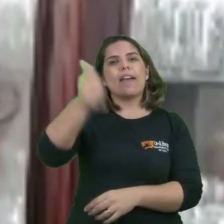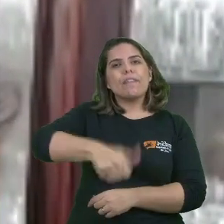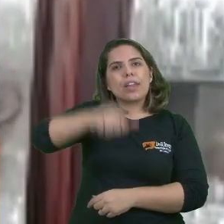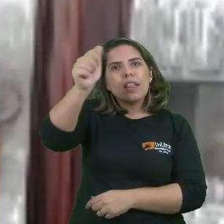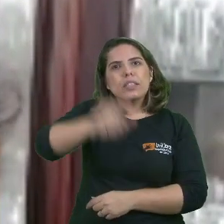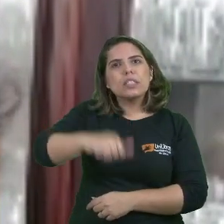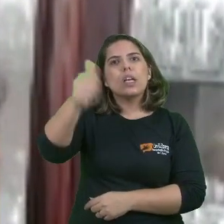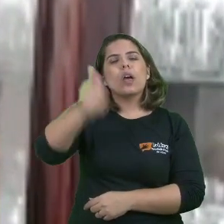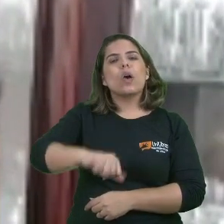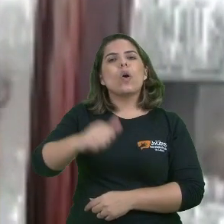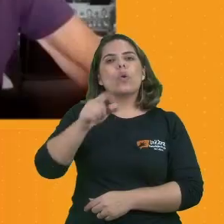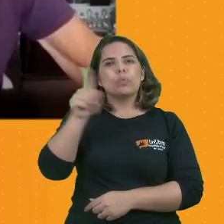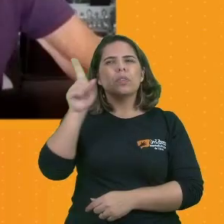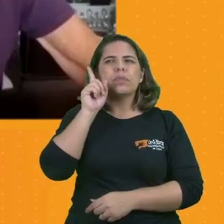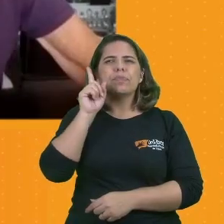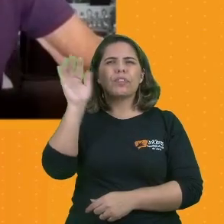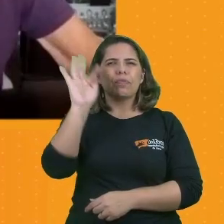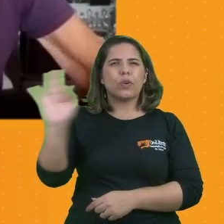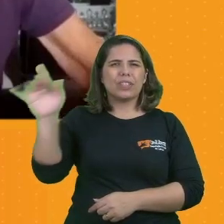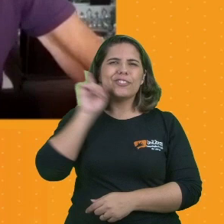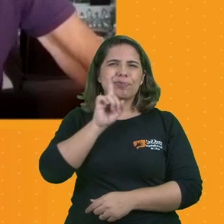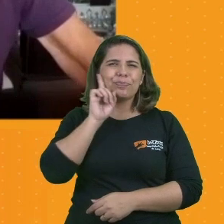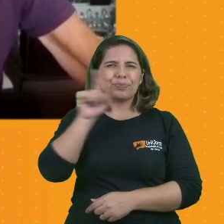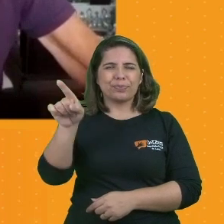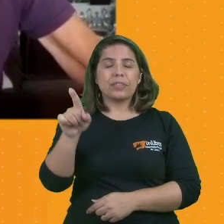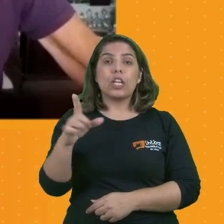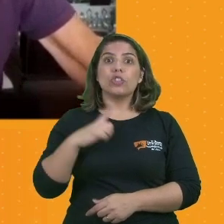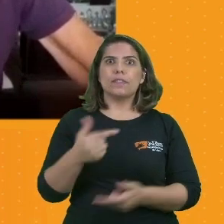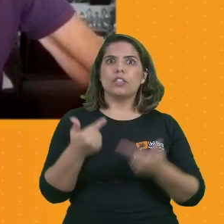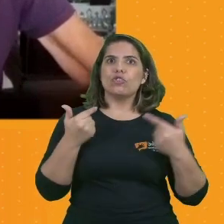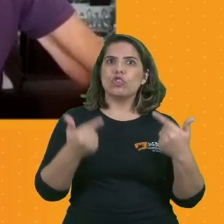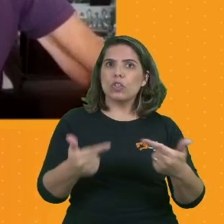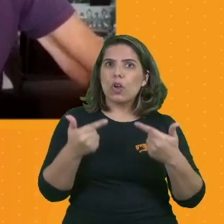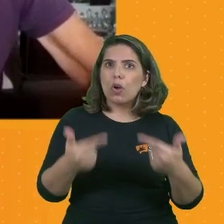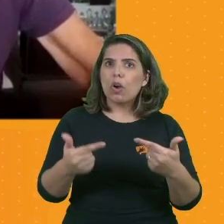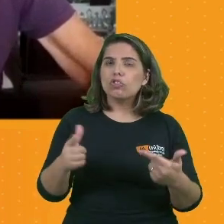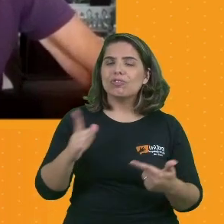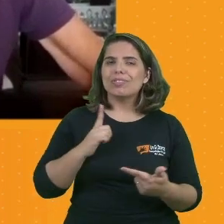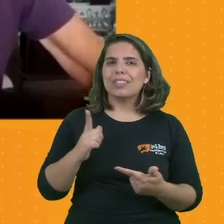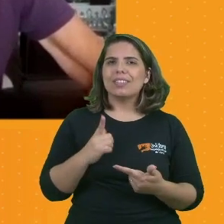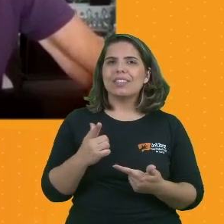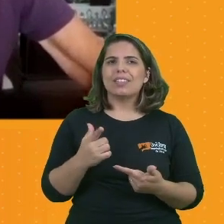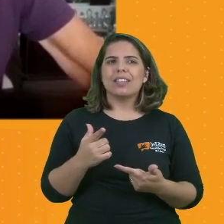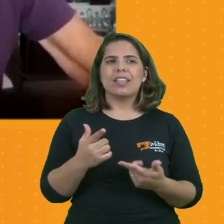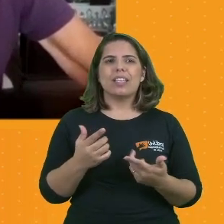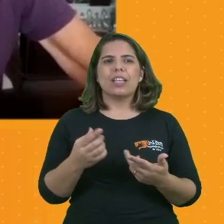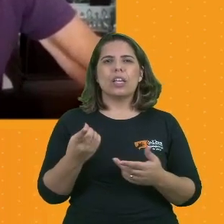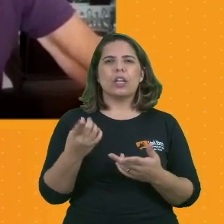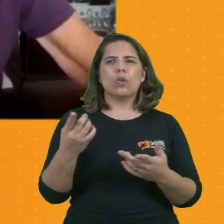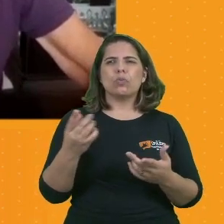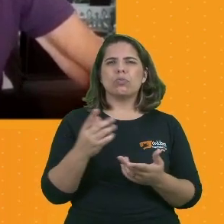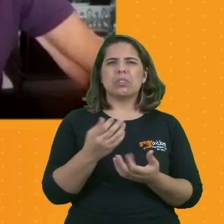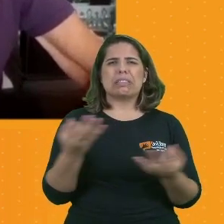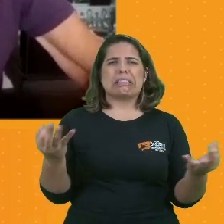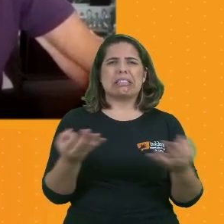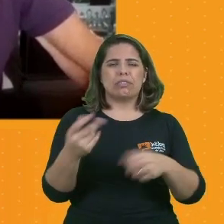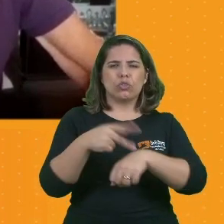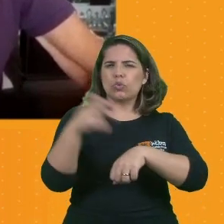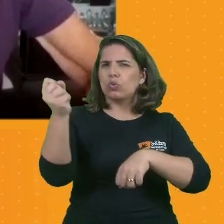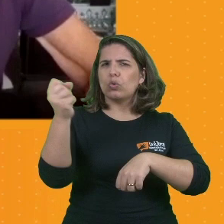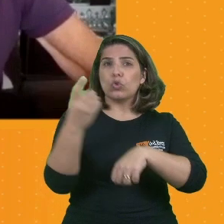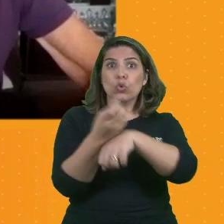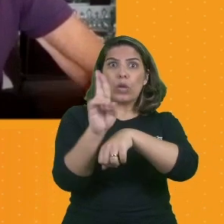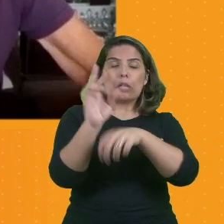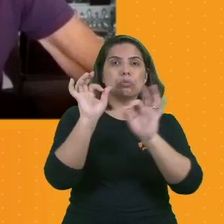pela tela um beijo e eu tive a sorte de ter uma retina doutorado bom E